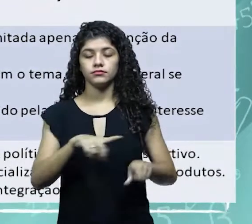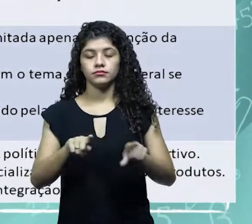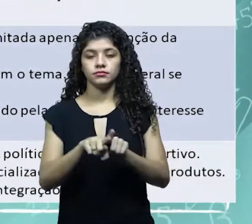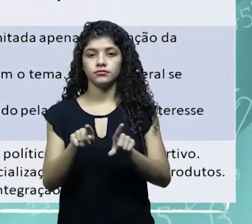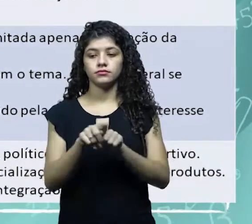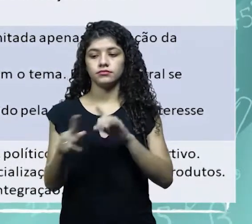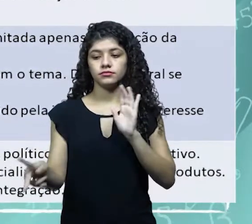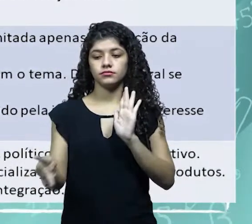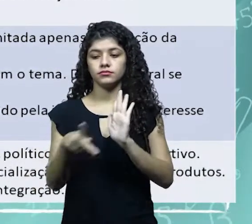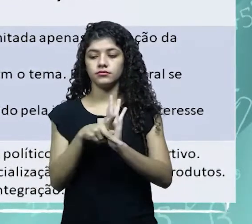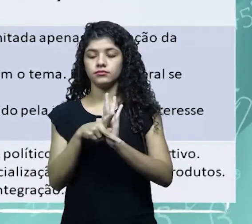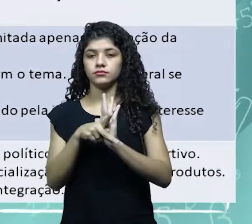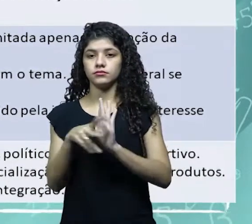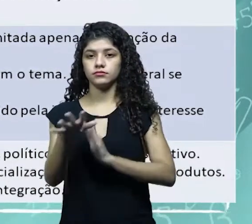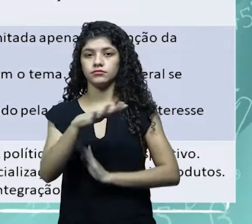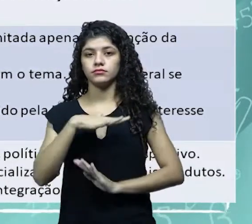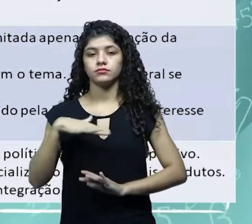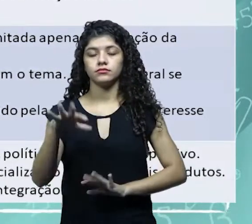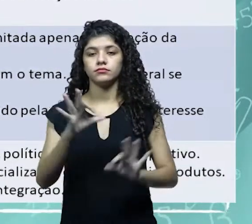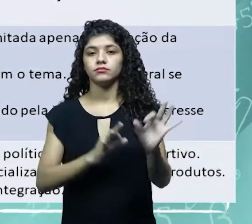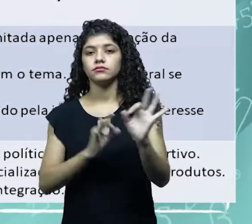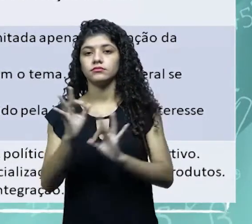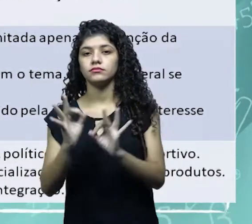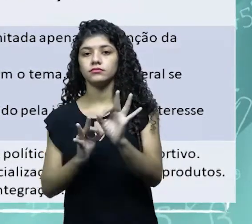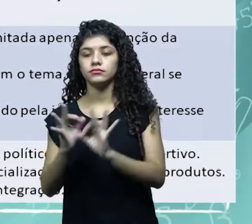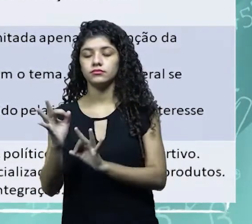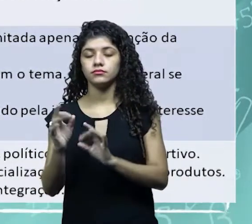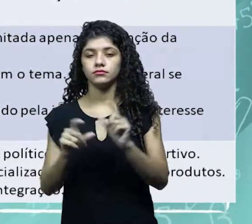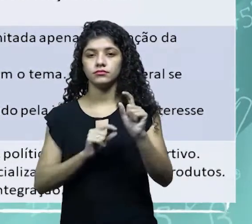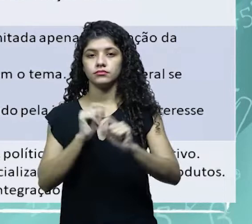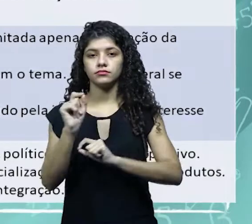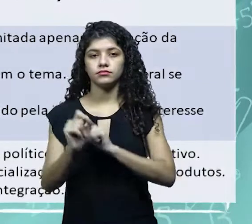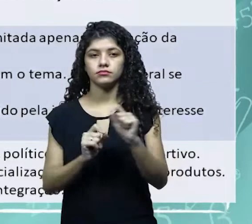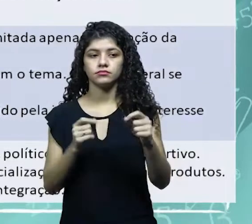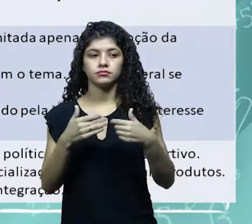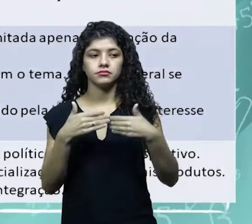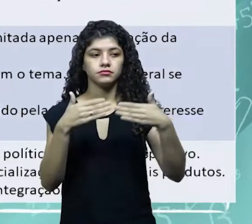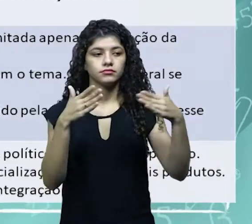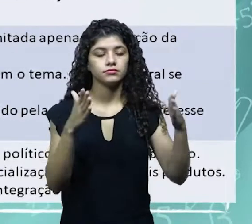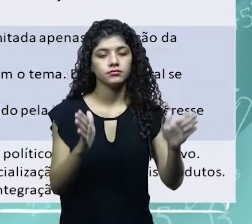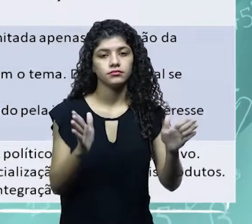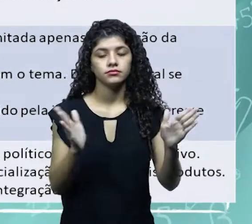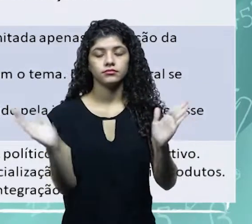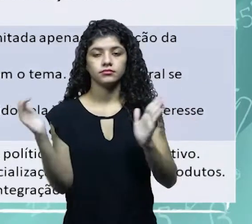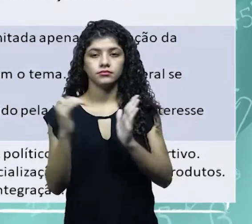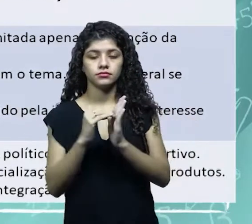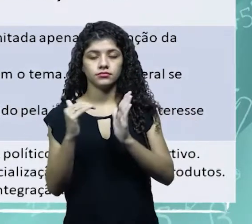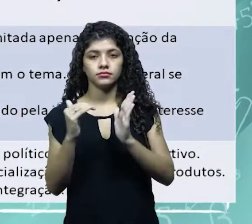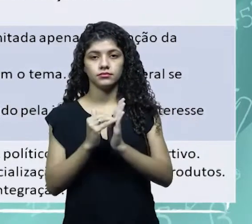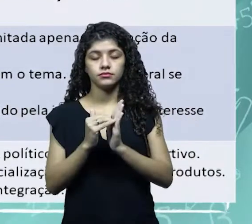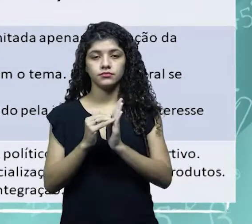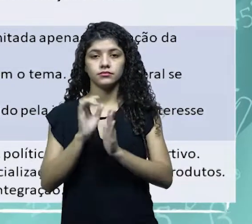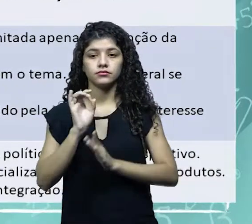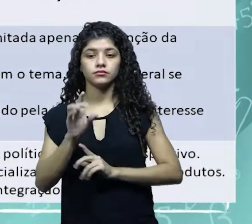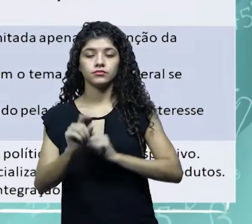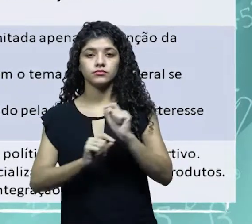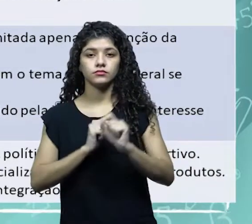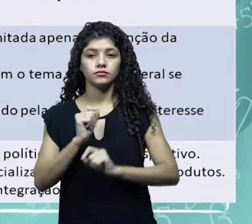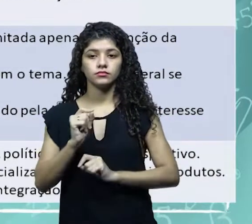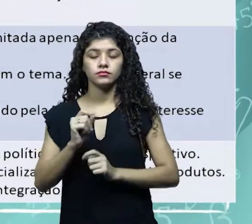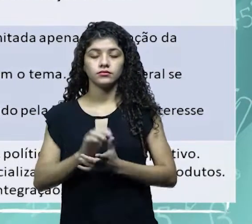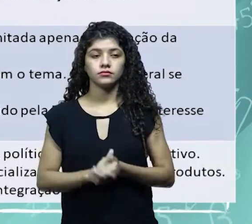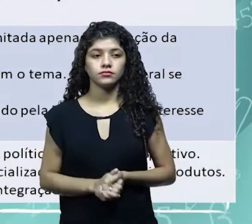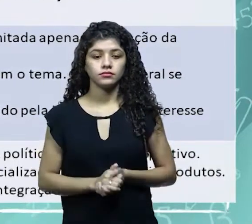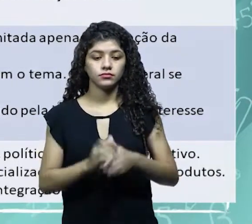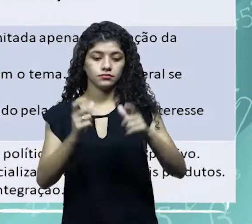a gente tem um perfil geral dirigido e específico o geral ele é organizado pelo uma clientela